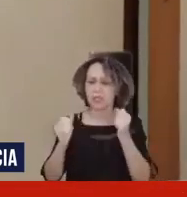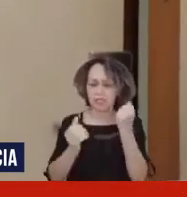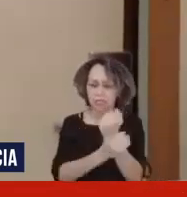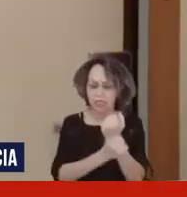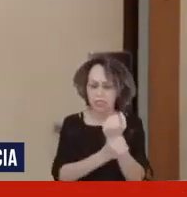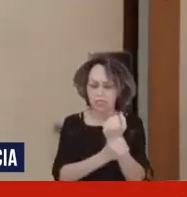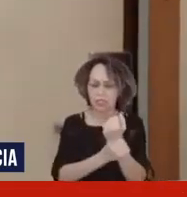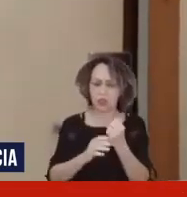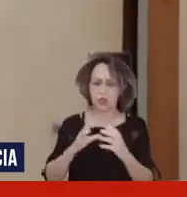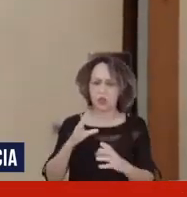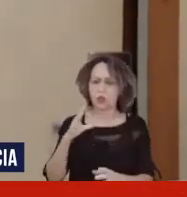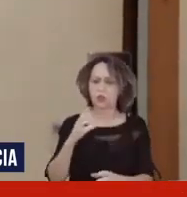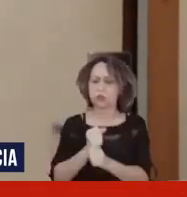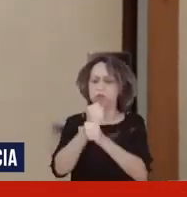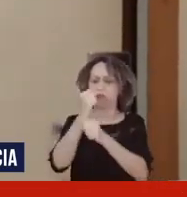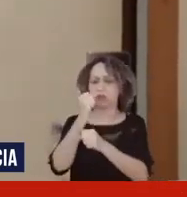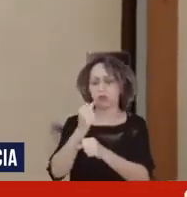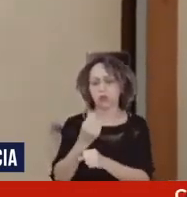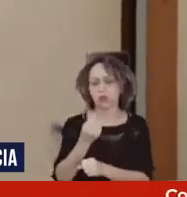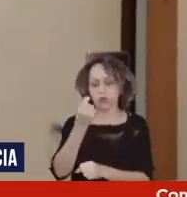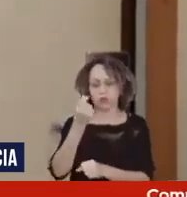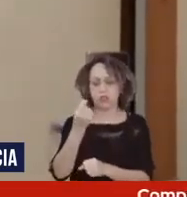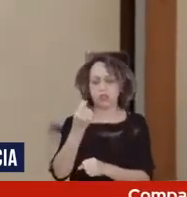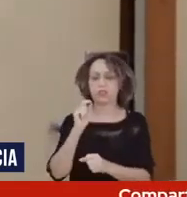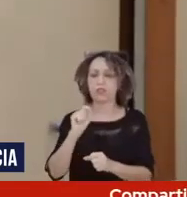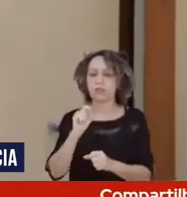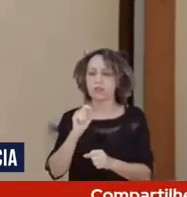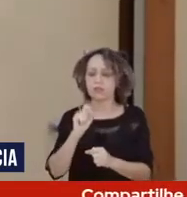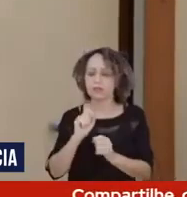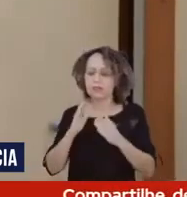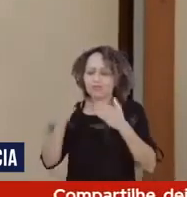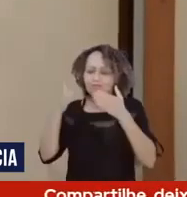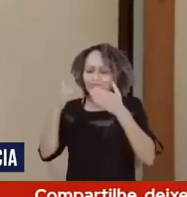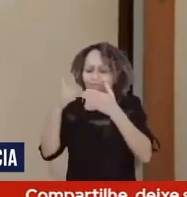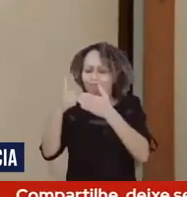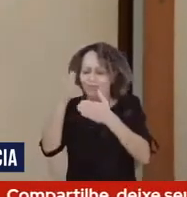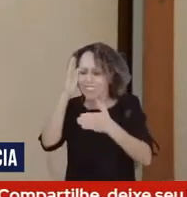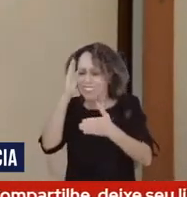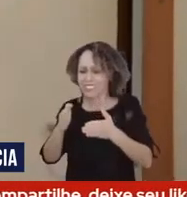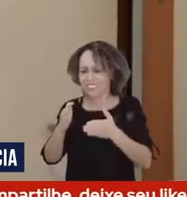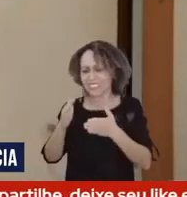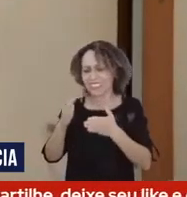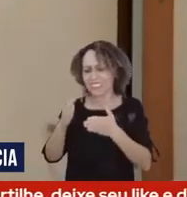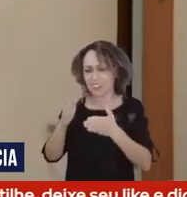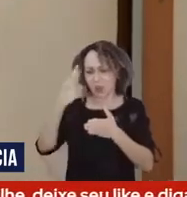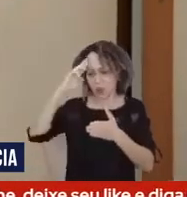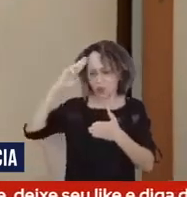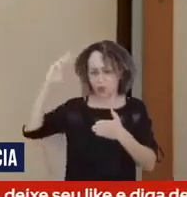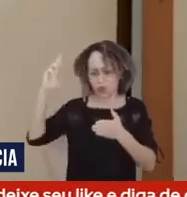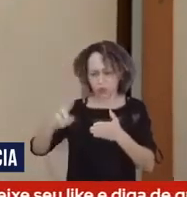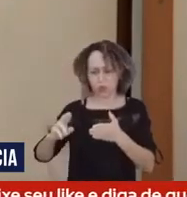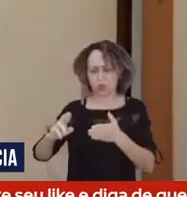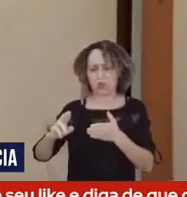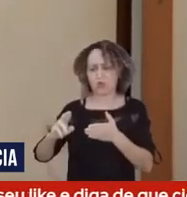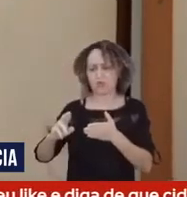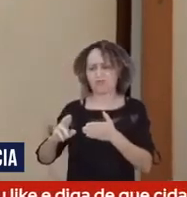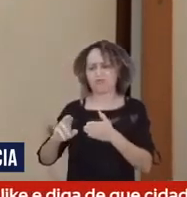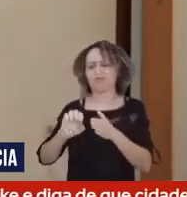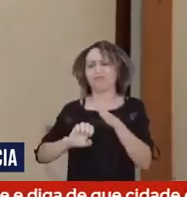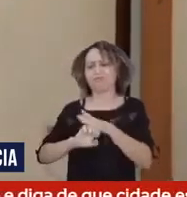sendo direcionado cada vez mais para os acionistas. À custa de quem? À custa do aumento na bomba, porque